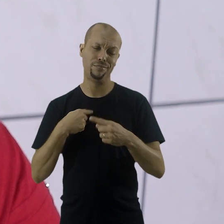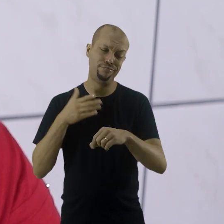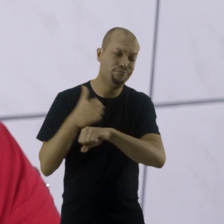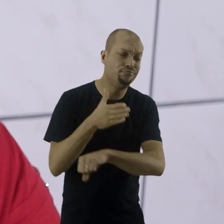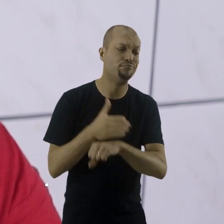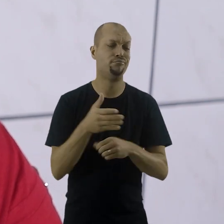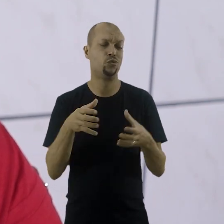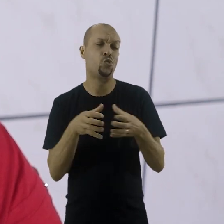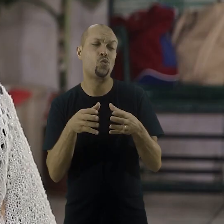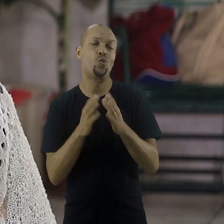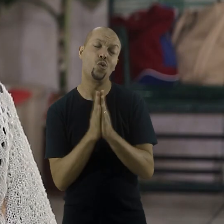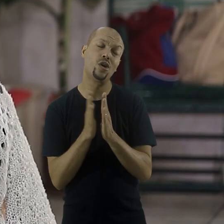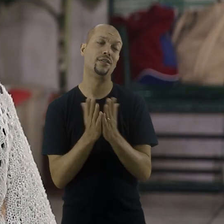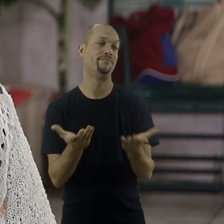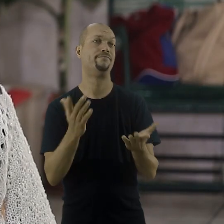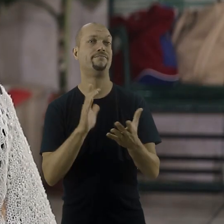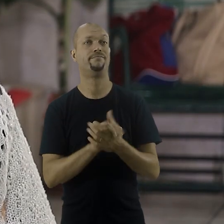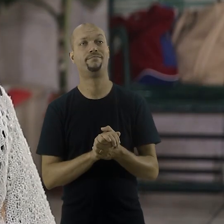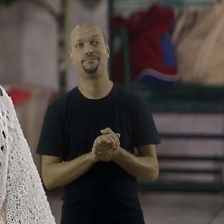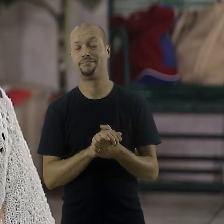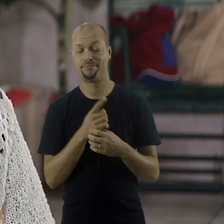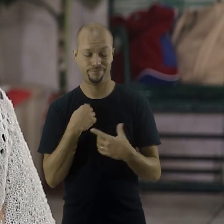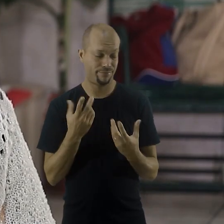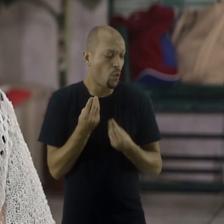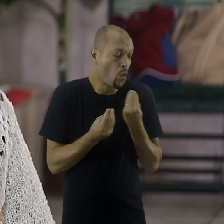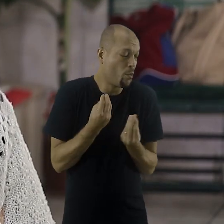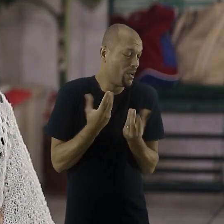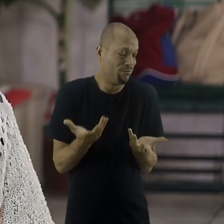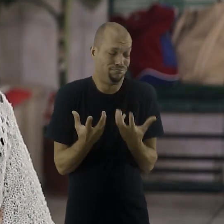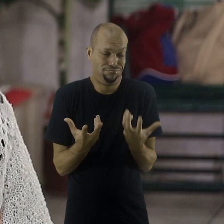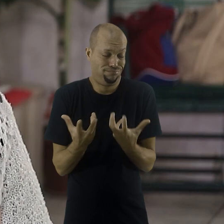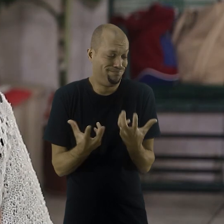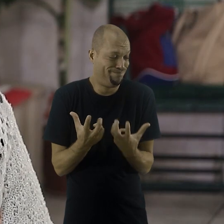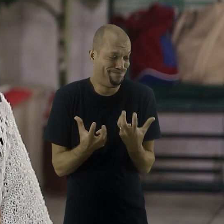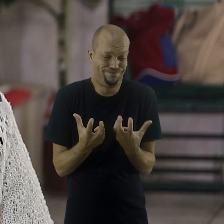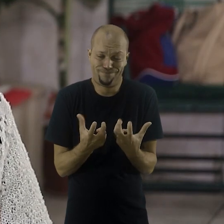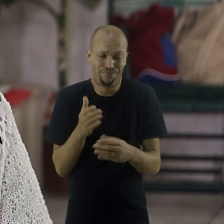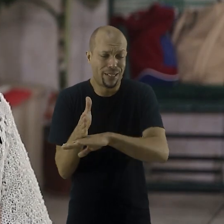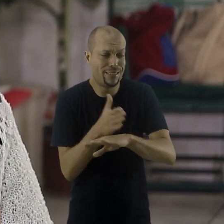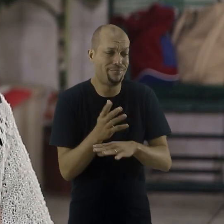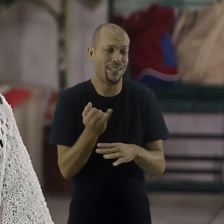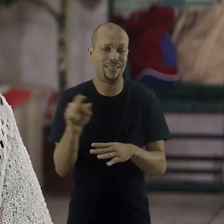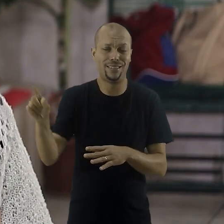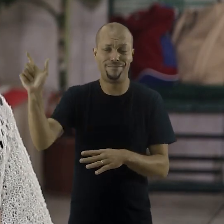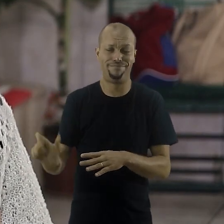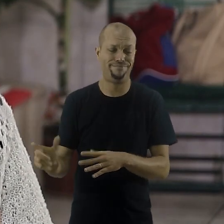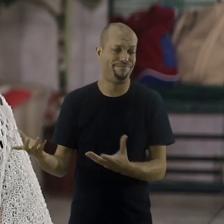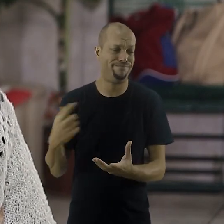neste grupo de oração. Como é que eu vou me indispor com ele se ele é a base da minha família?